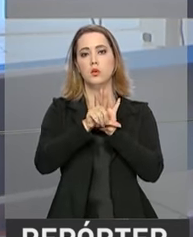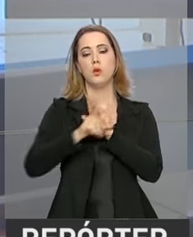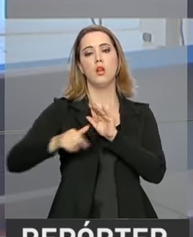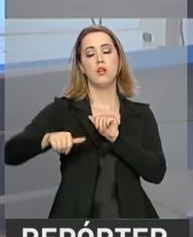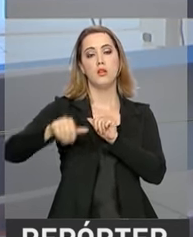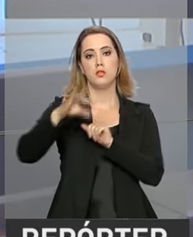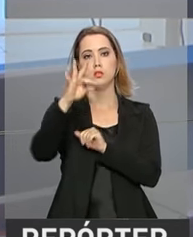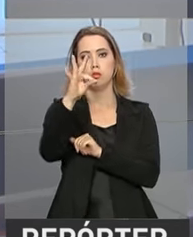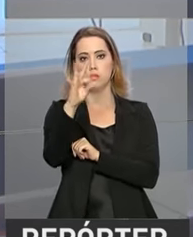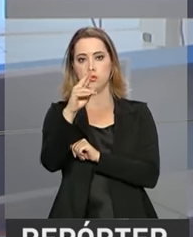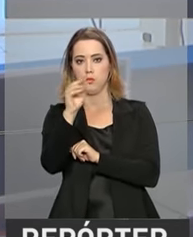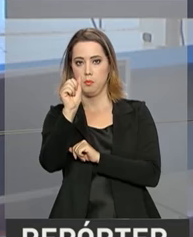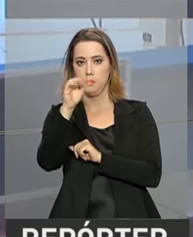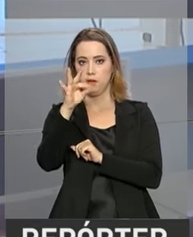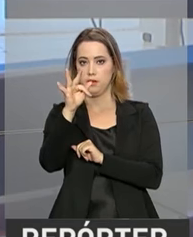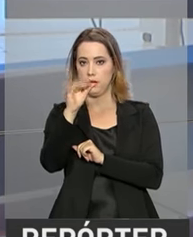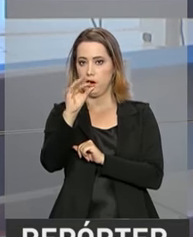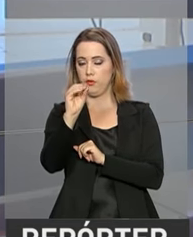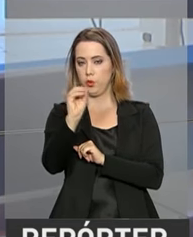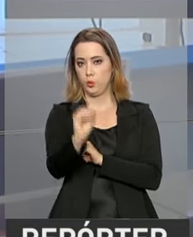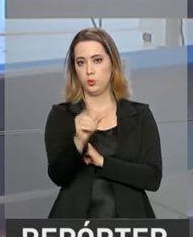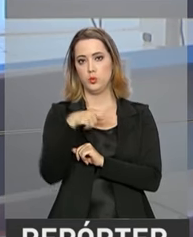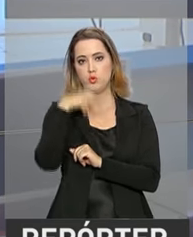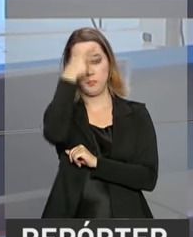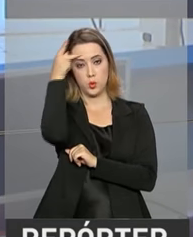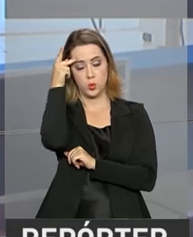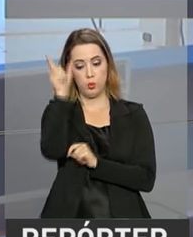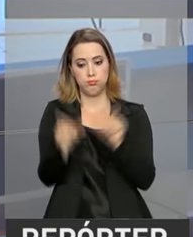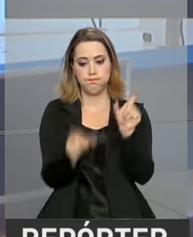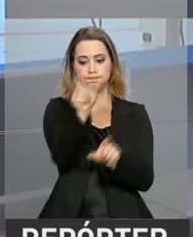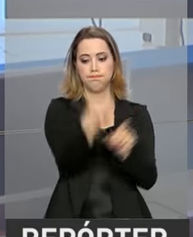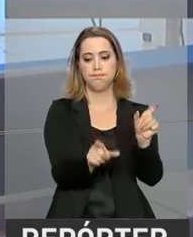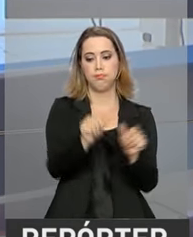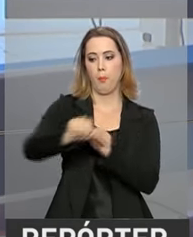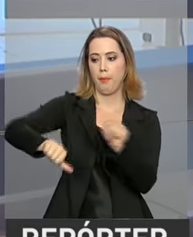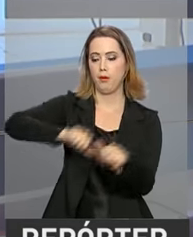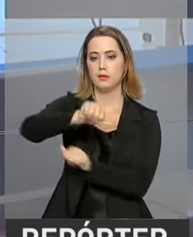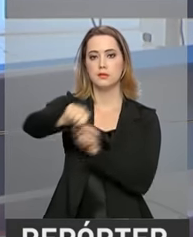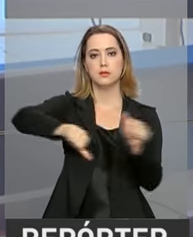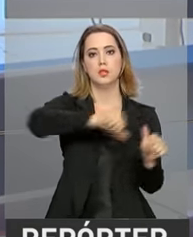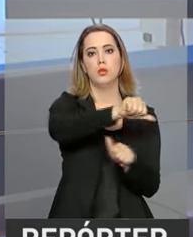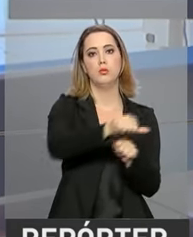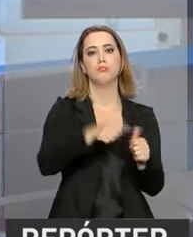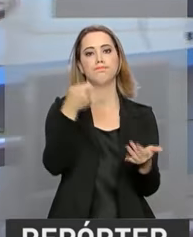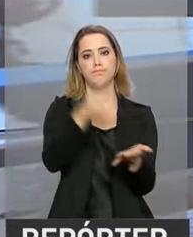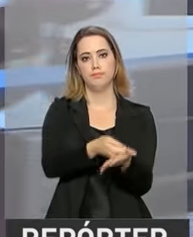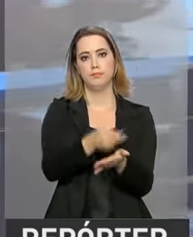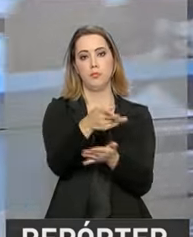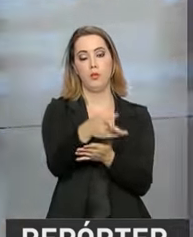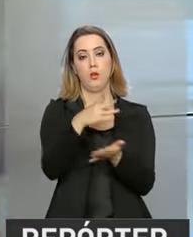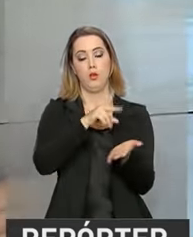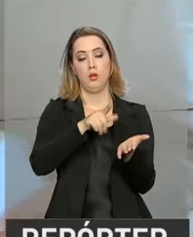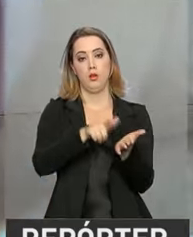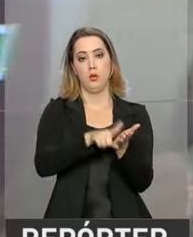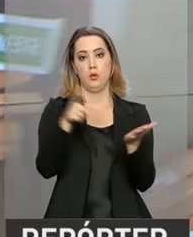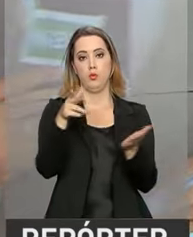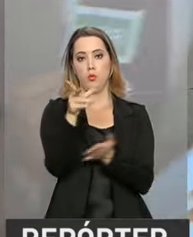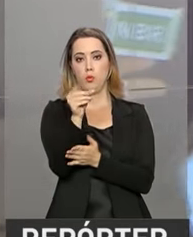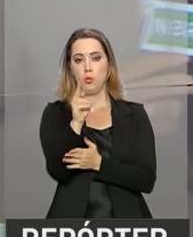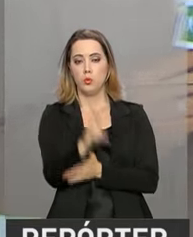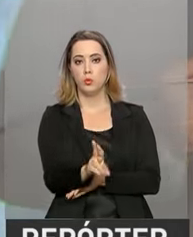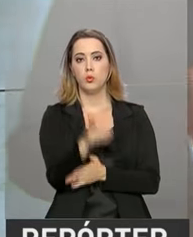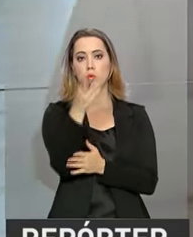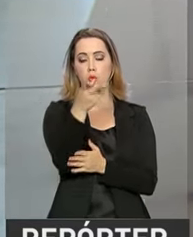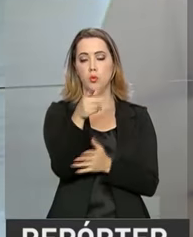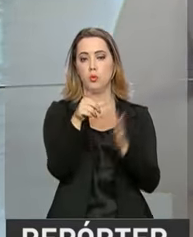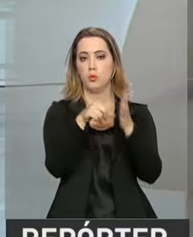tráfico de pessoas a nova Norma foi publicada nesta sexta-feira no Diário Oficial da União Vamos então ao Palácio do Planalto Onde está o repórter